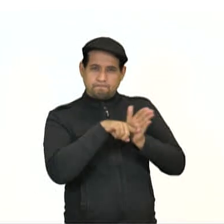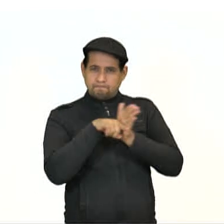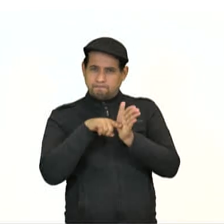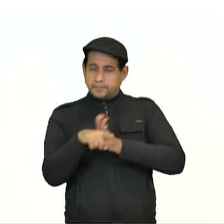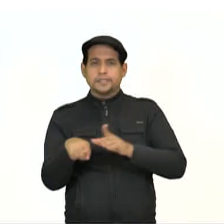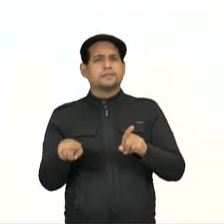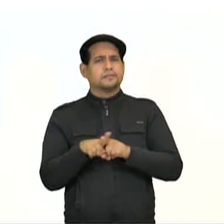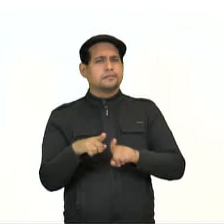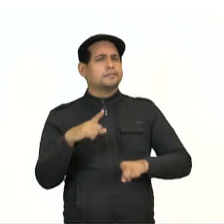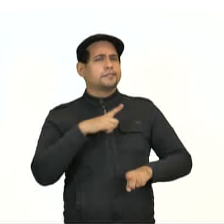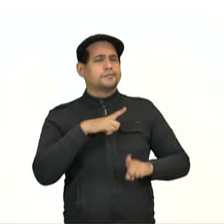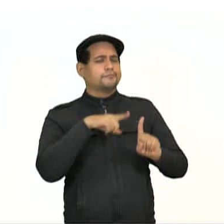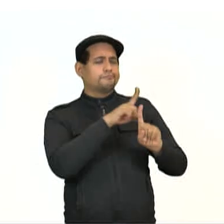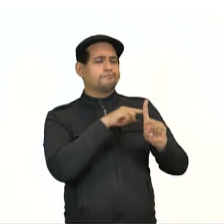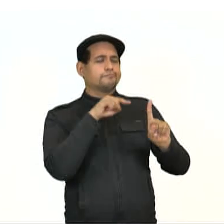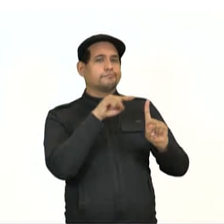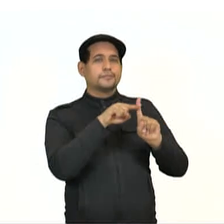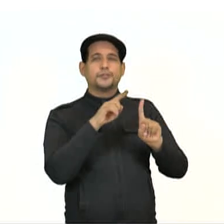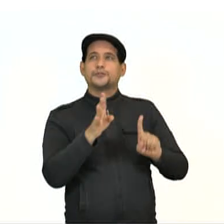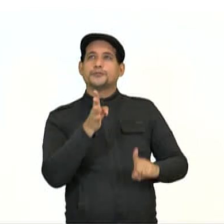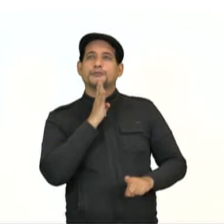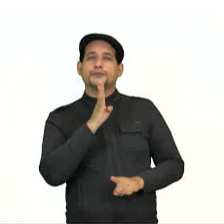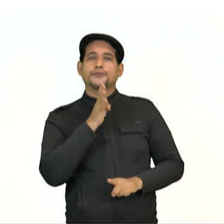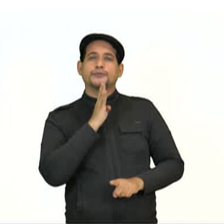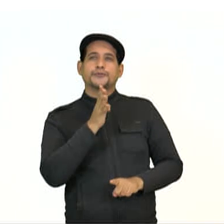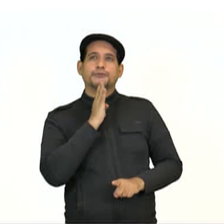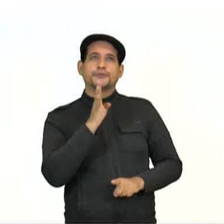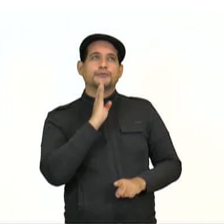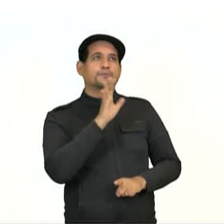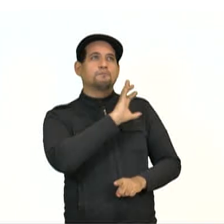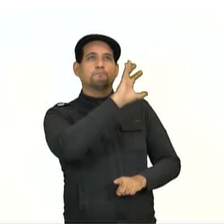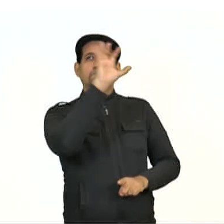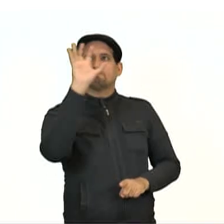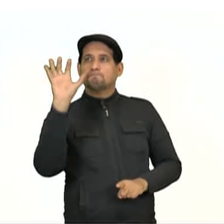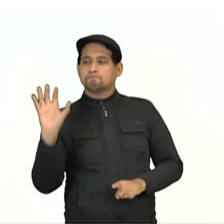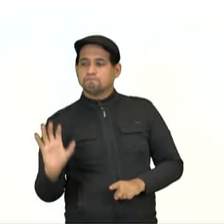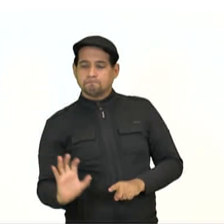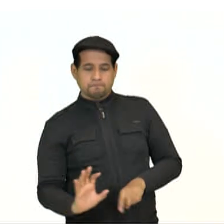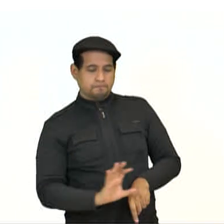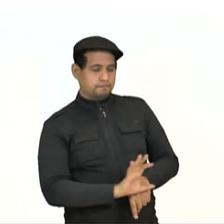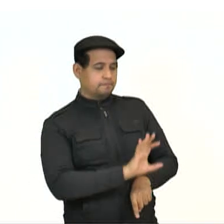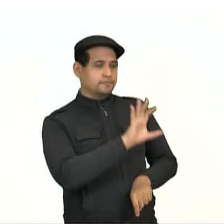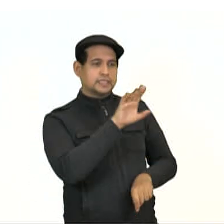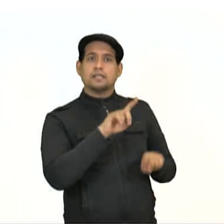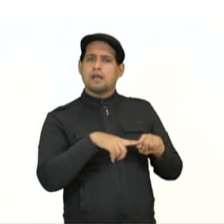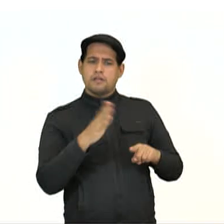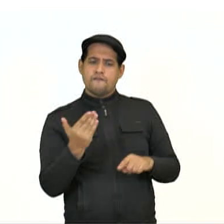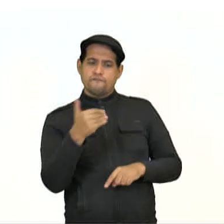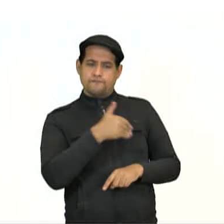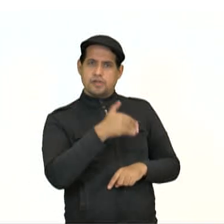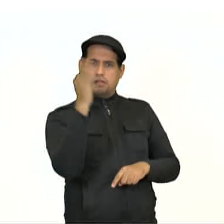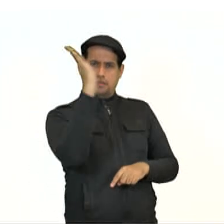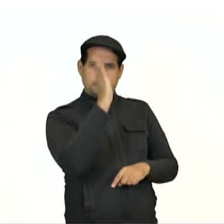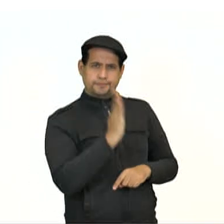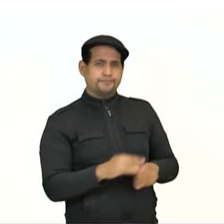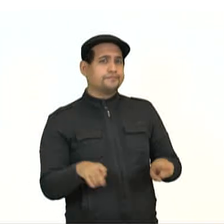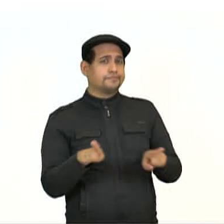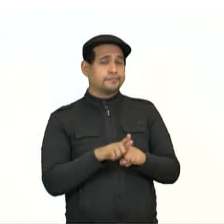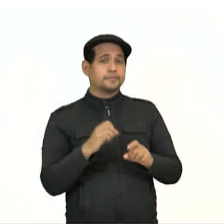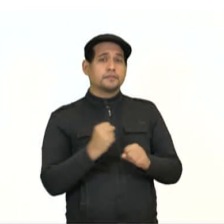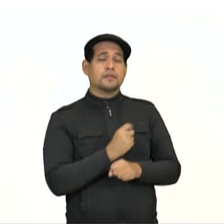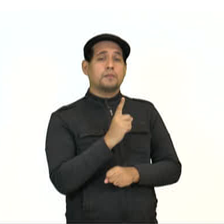naturalistas que tinham o objetivo de conhecer, né, vários locais. E aí ele esteve no Brasil e, em